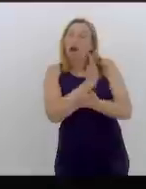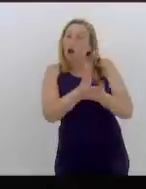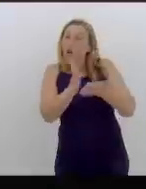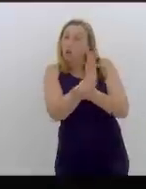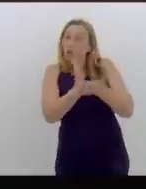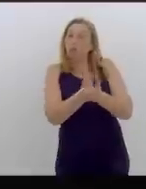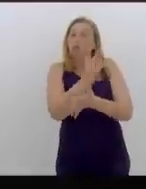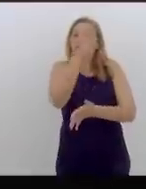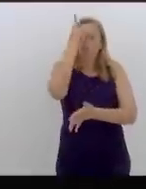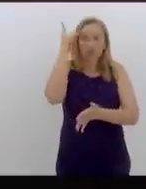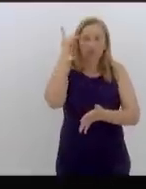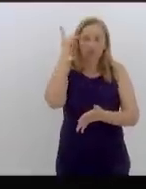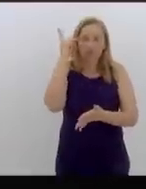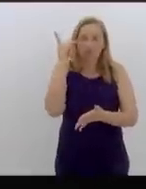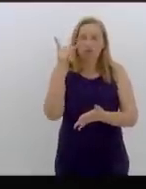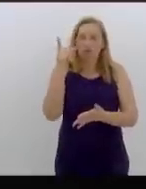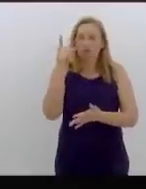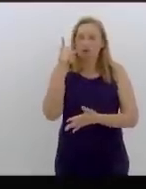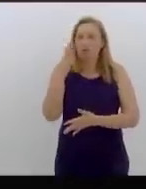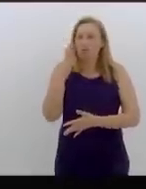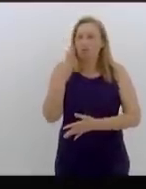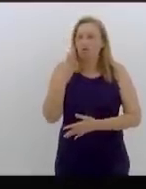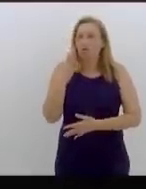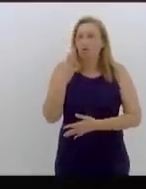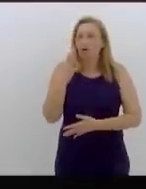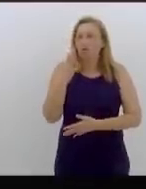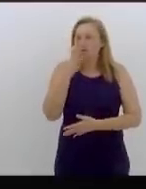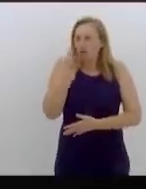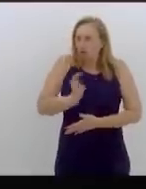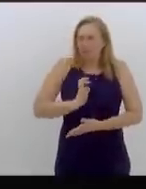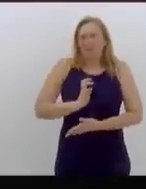pessoas me julgar que eu